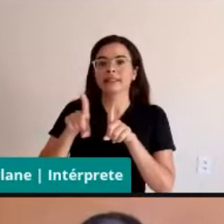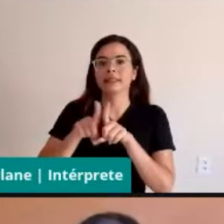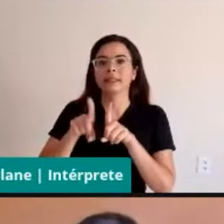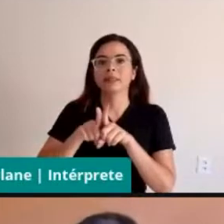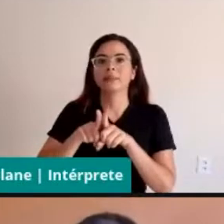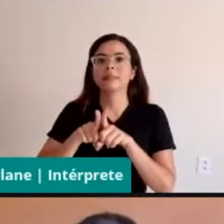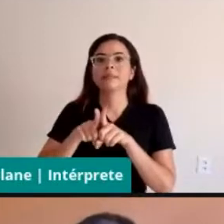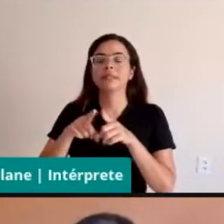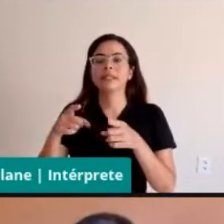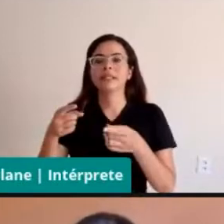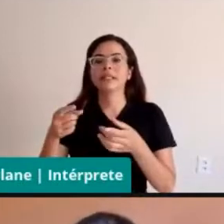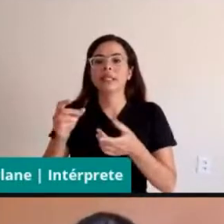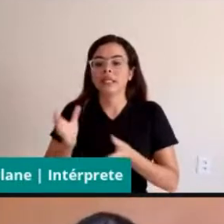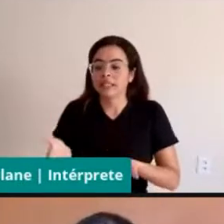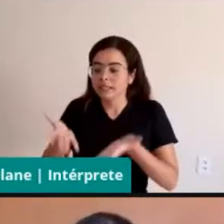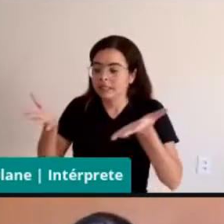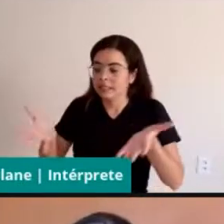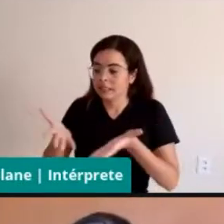e a cooperação.